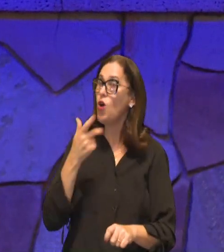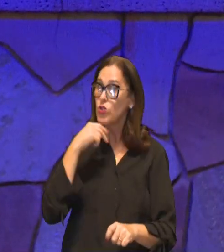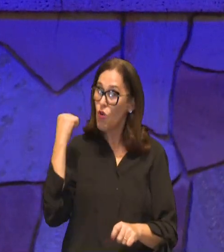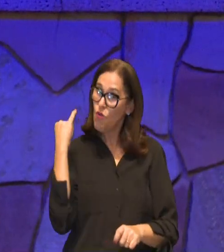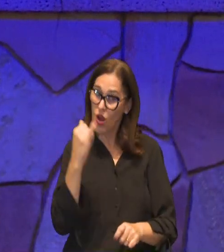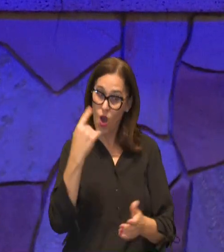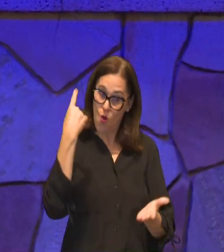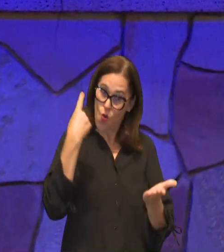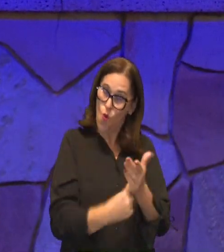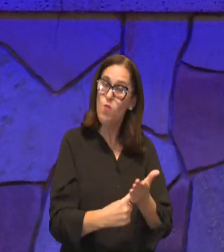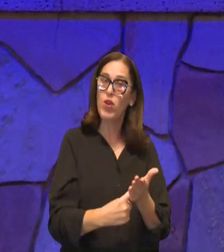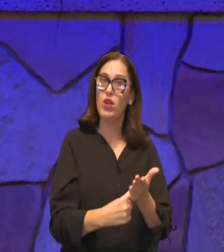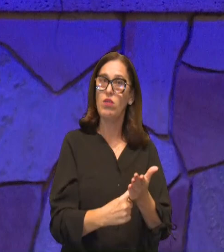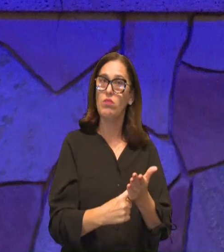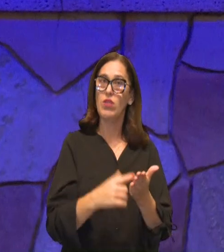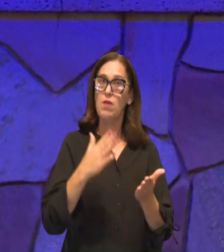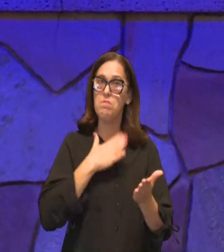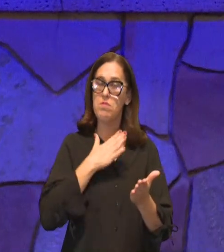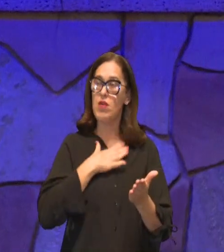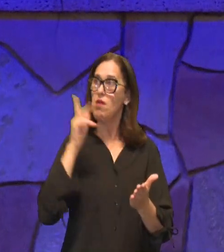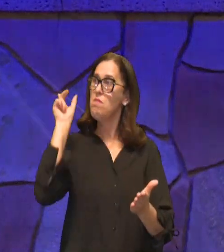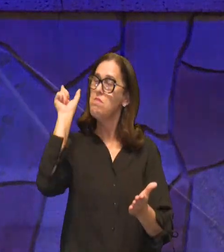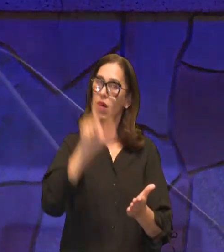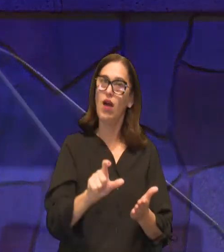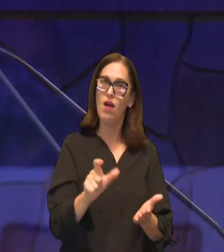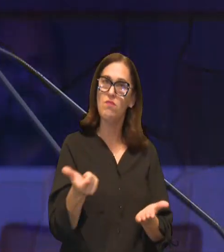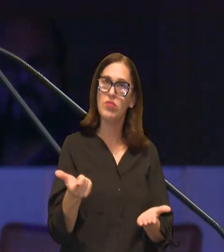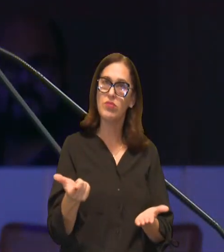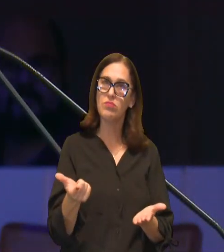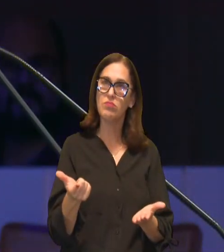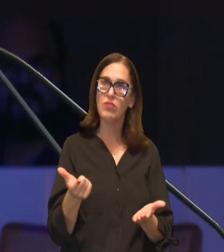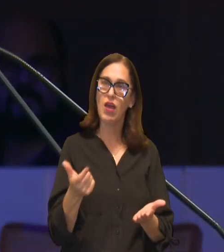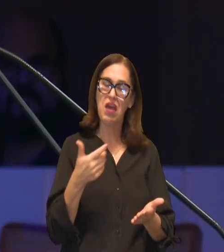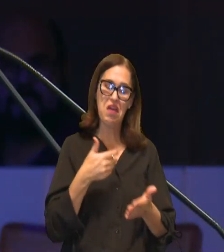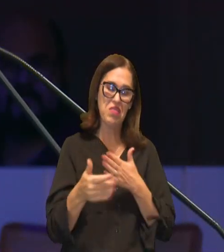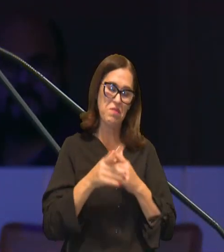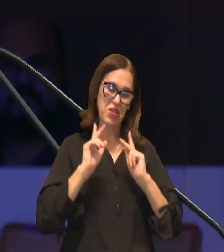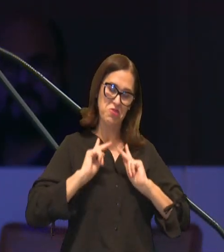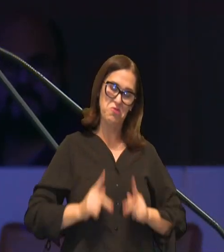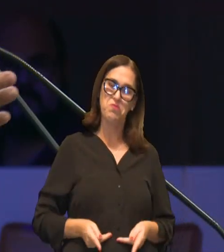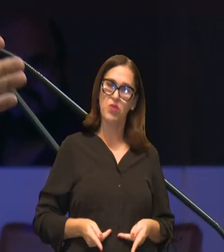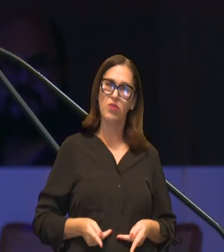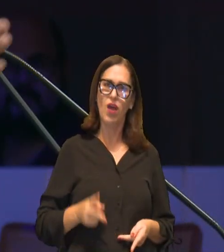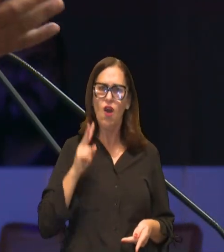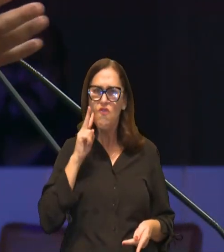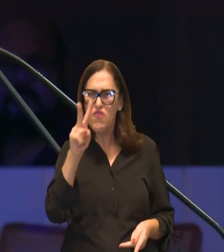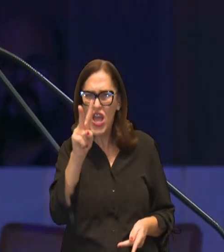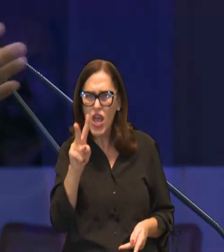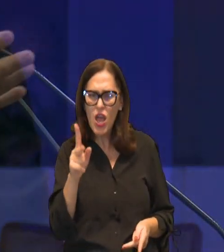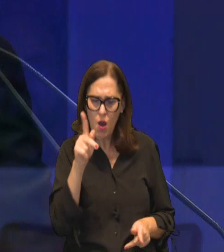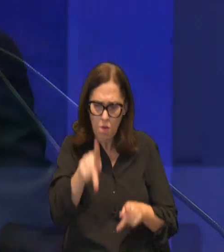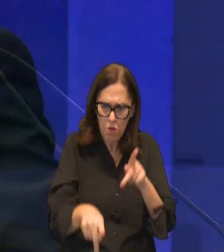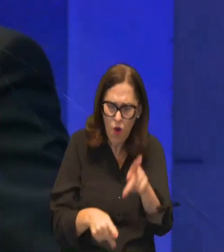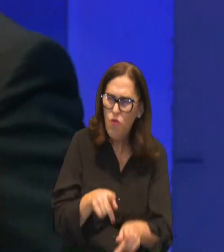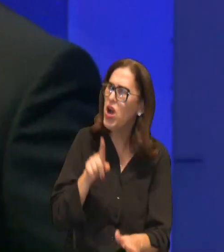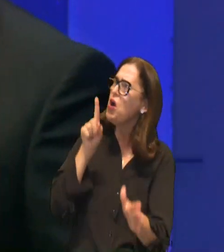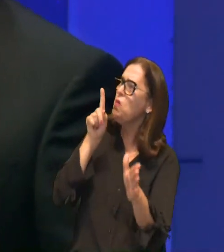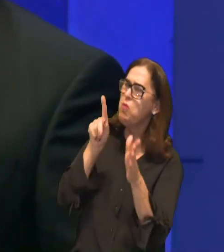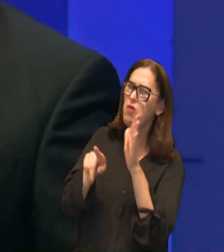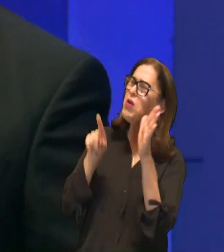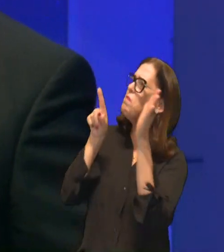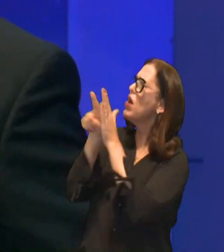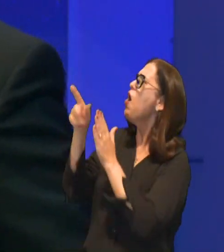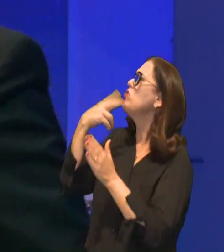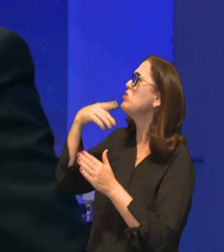palavra, independentemente de todos os diagnósticos humanos. Hoje, olhem, povo, este povo que perguntava, o